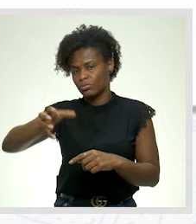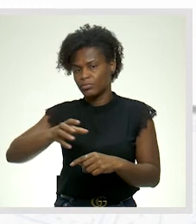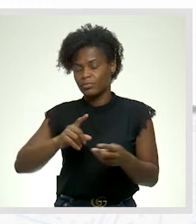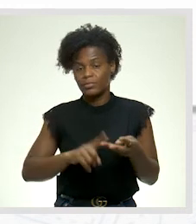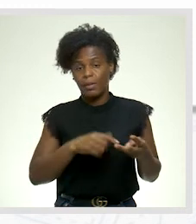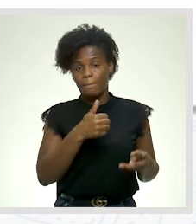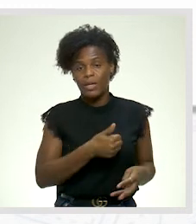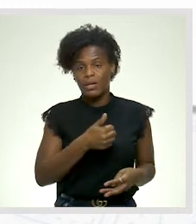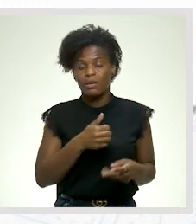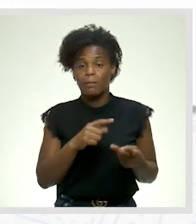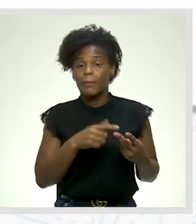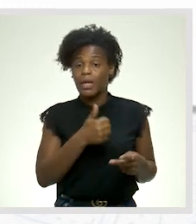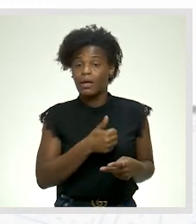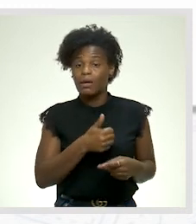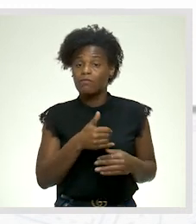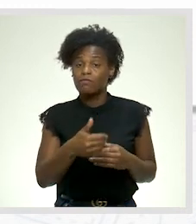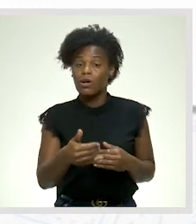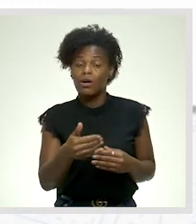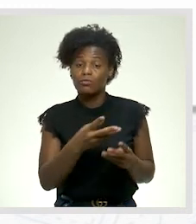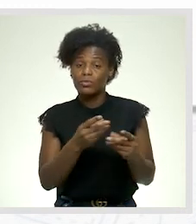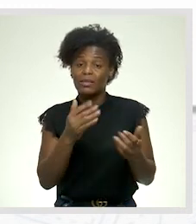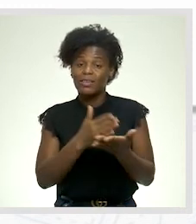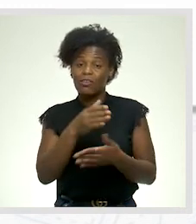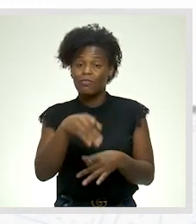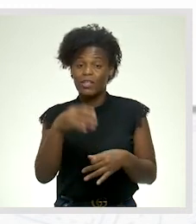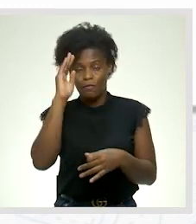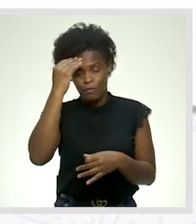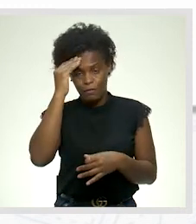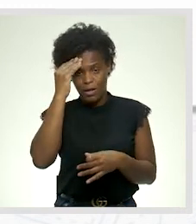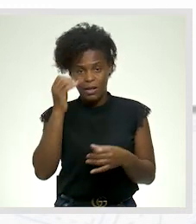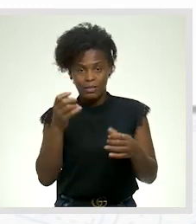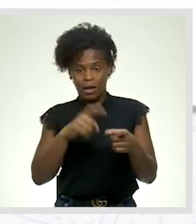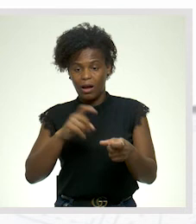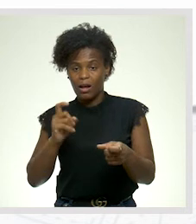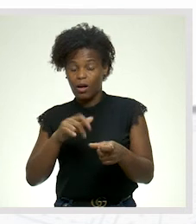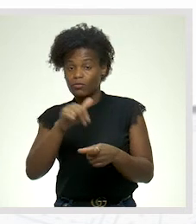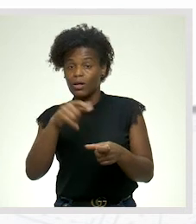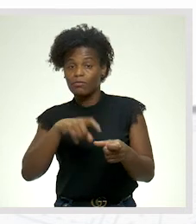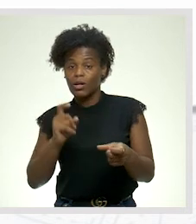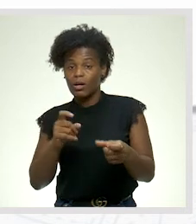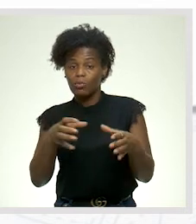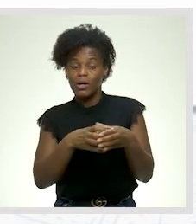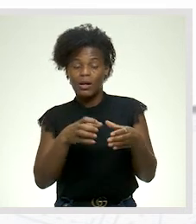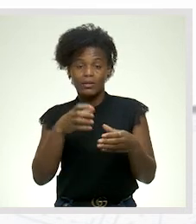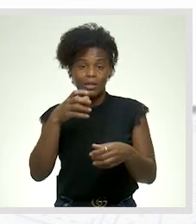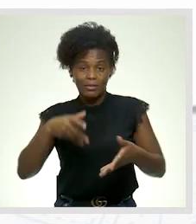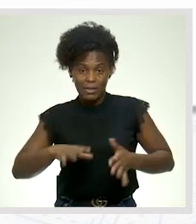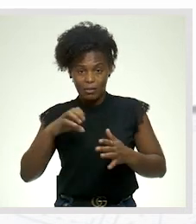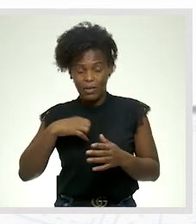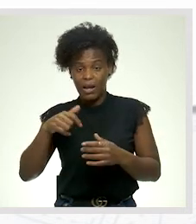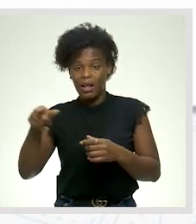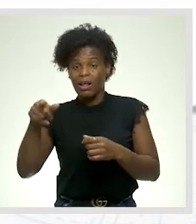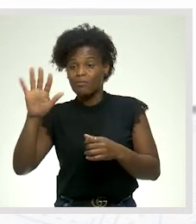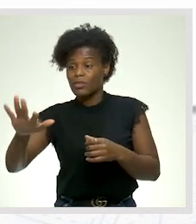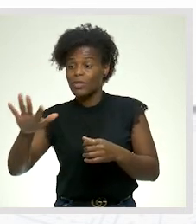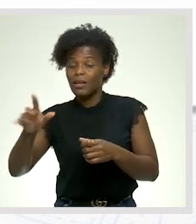B. Voos lotados até finais de fevereiro deixam a comunidade cabo-verdiana radicada em Boston, dos Estados Unidos da